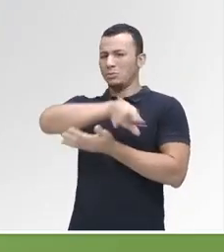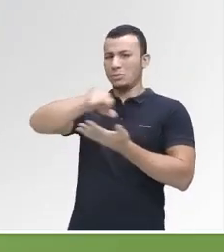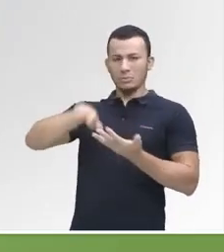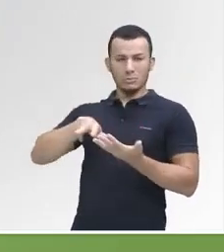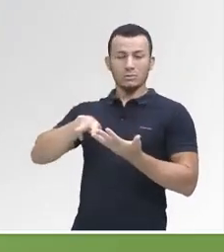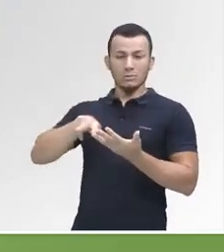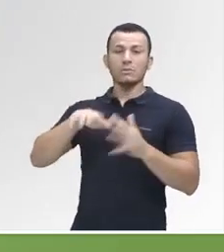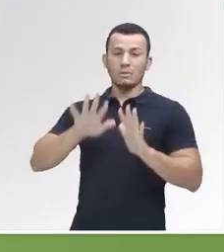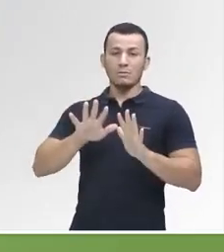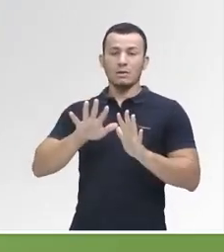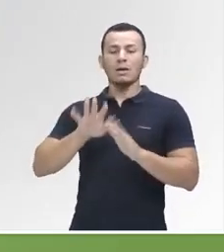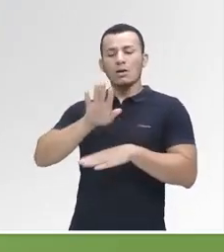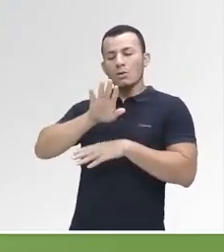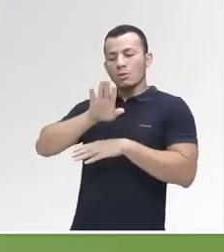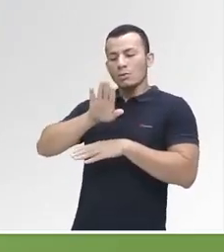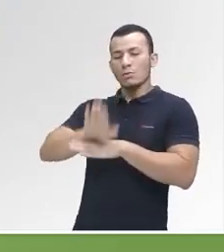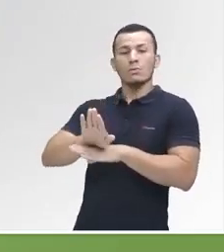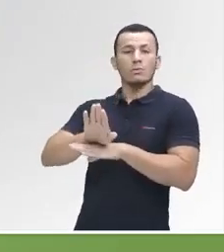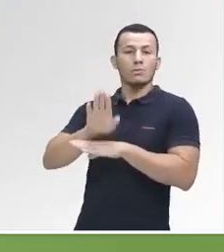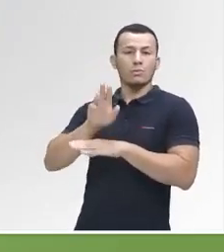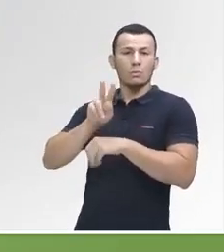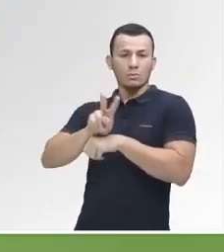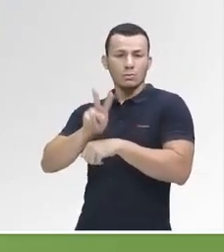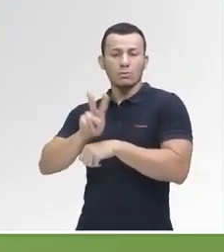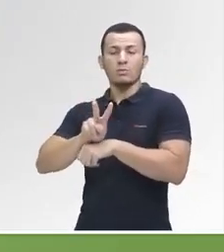Mas os primeiros socorros acontecem logo